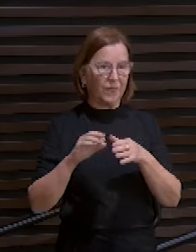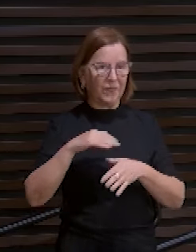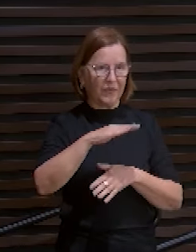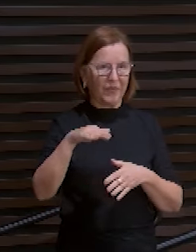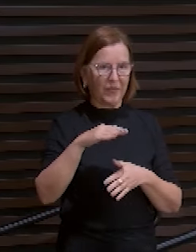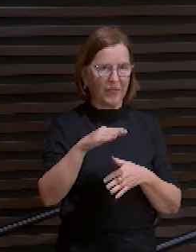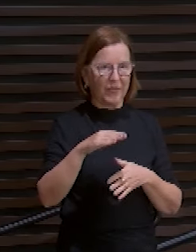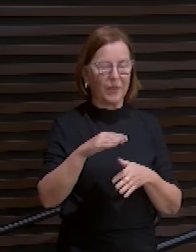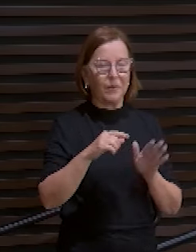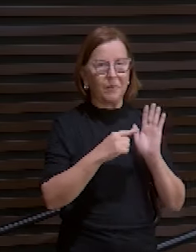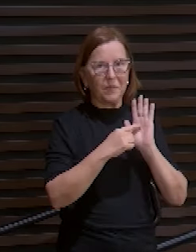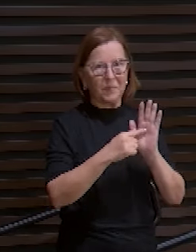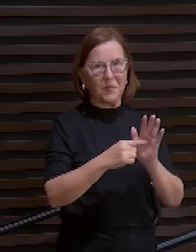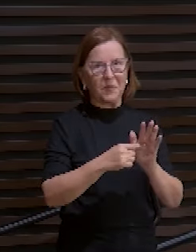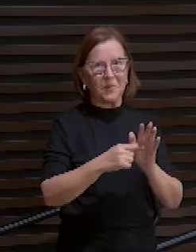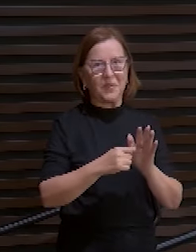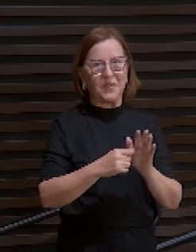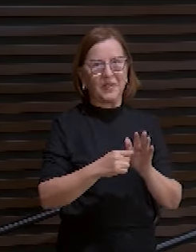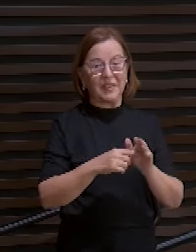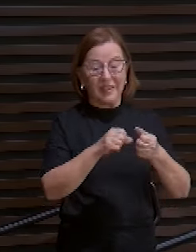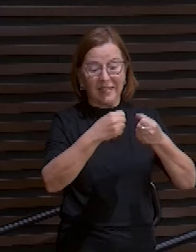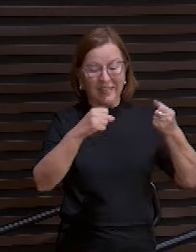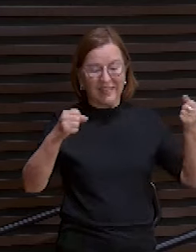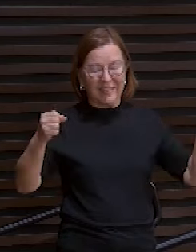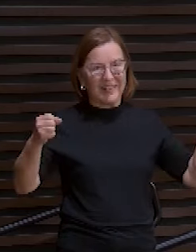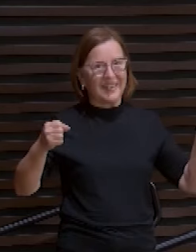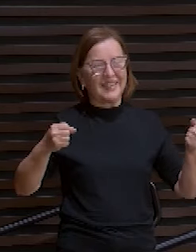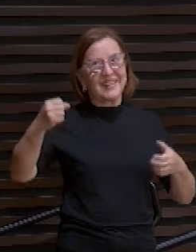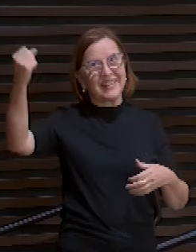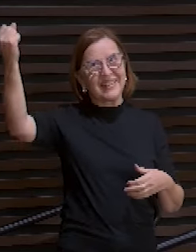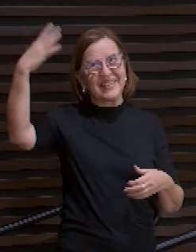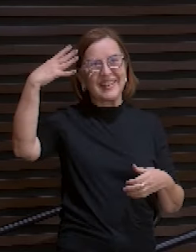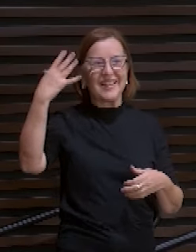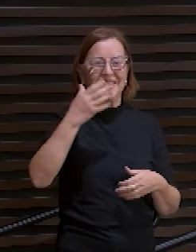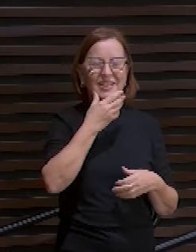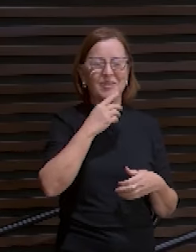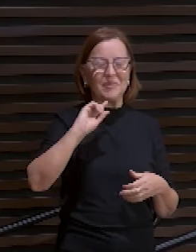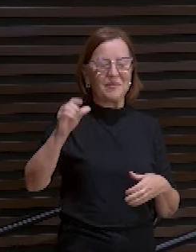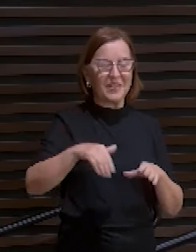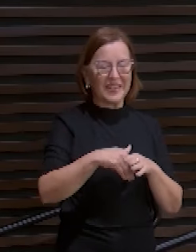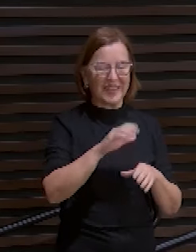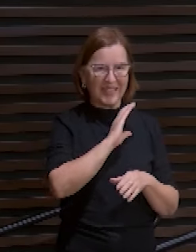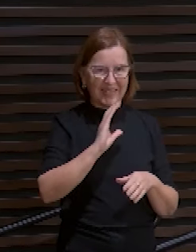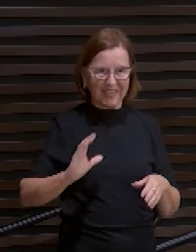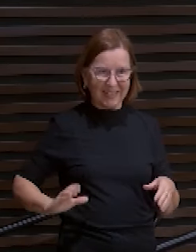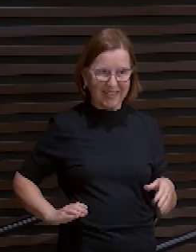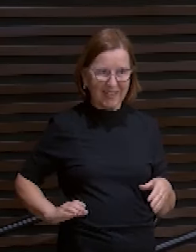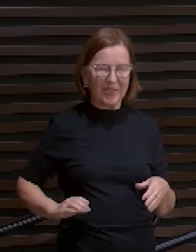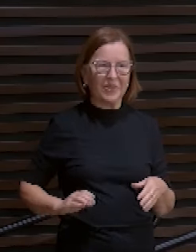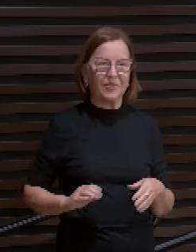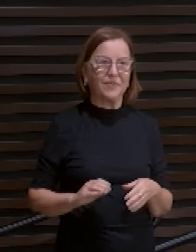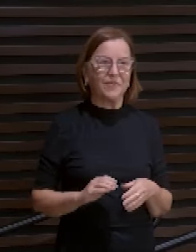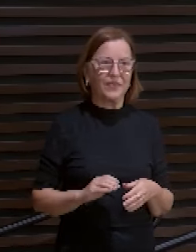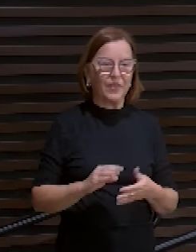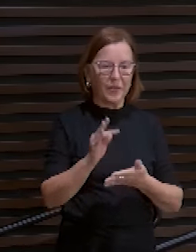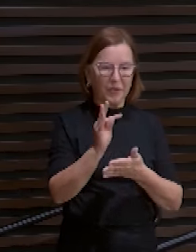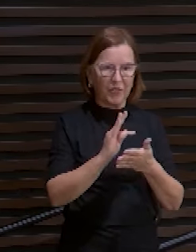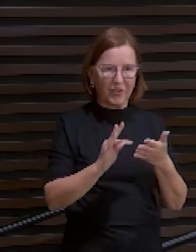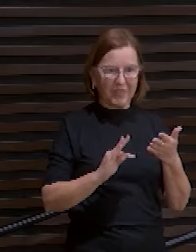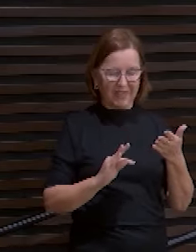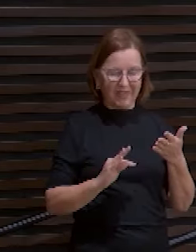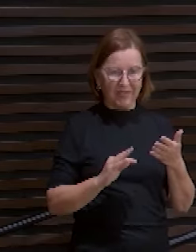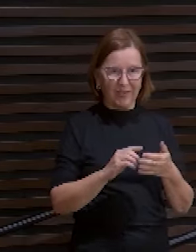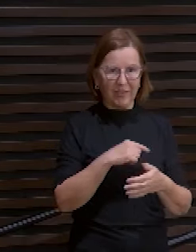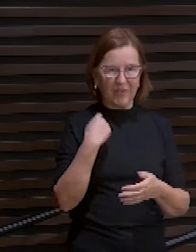Graça do Pai em Cristo especificamente no contexto que veremos nos chama atenção para a luta